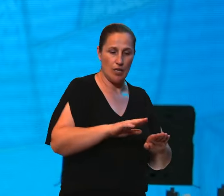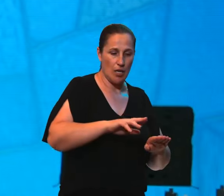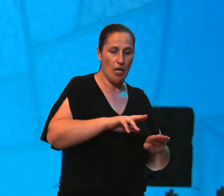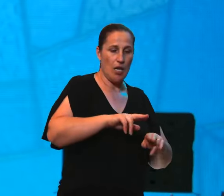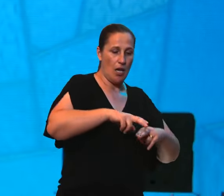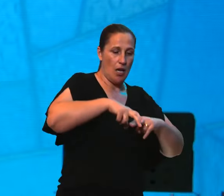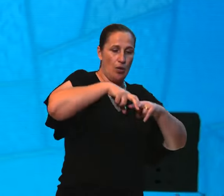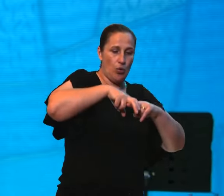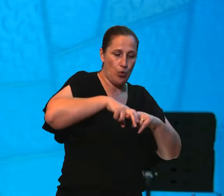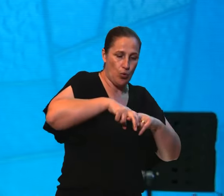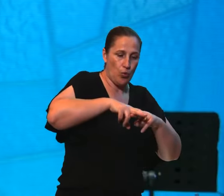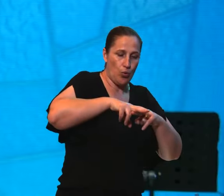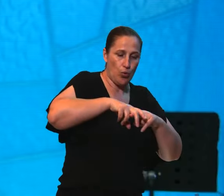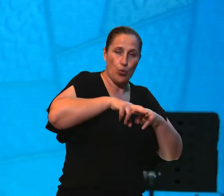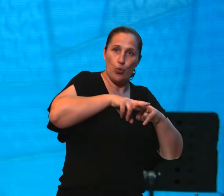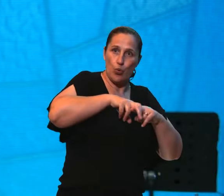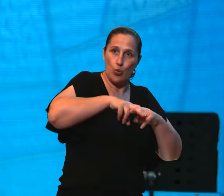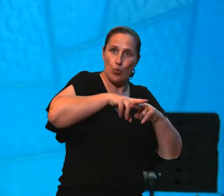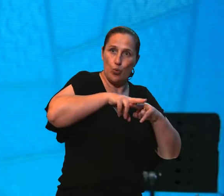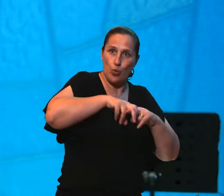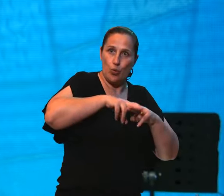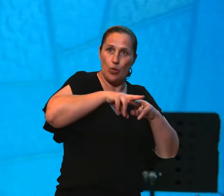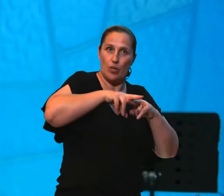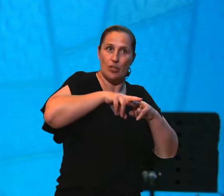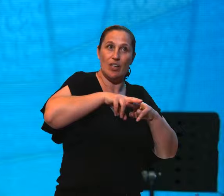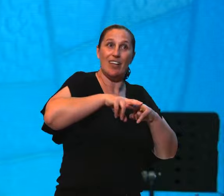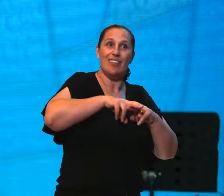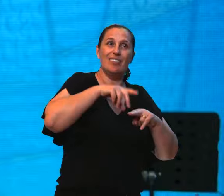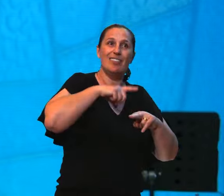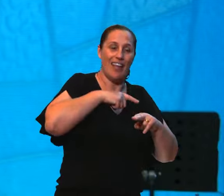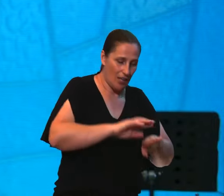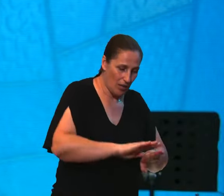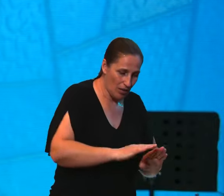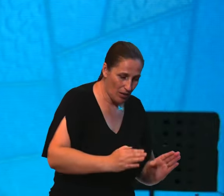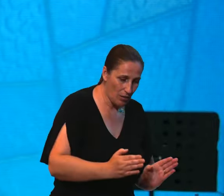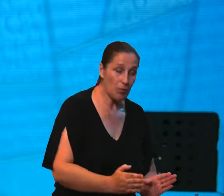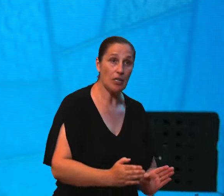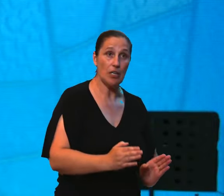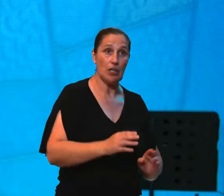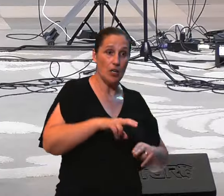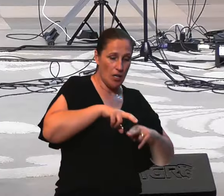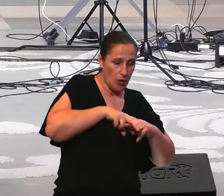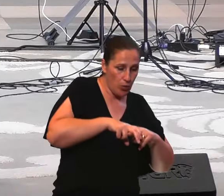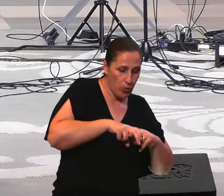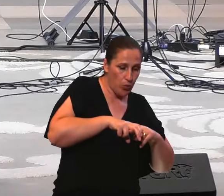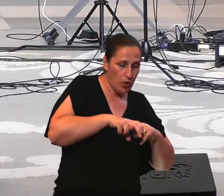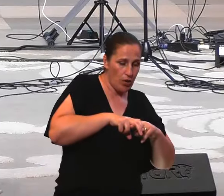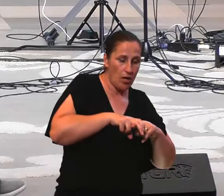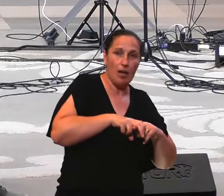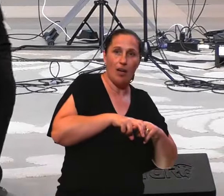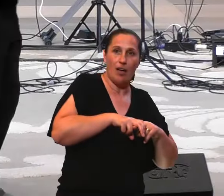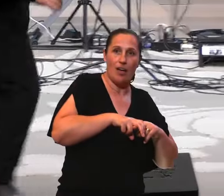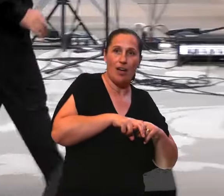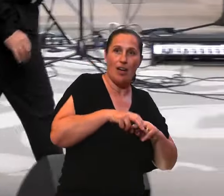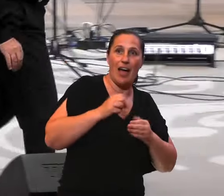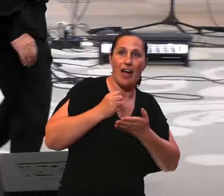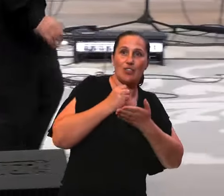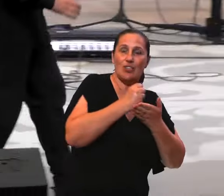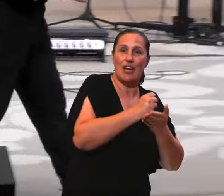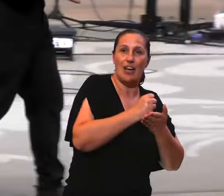balançando fica feio não fica bom na fita então tem um banquinho que ele bota os pezinhos ali Para apoiar os pezinhos aquele banquinho